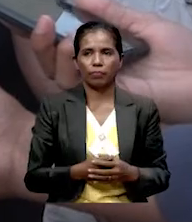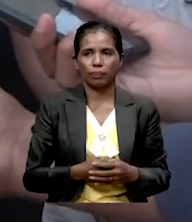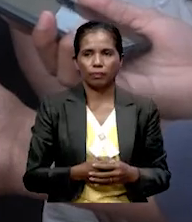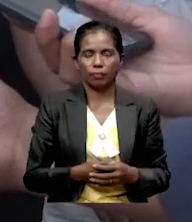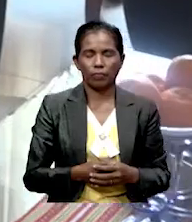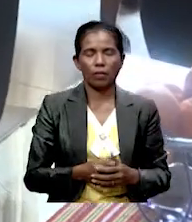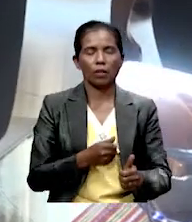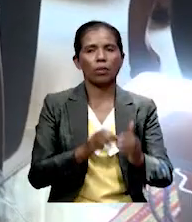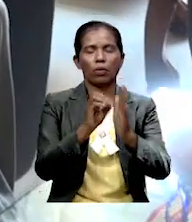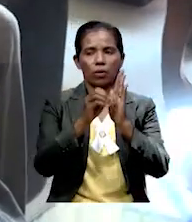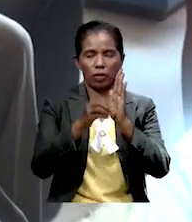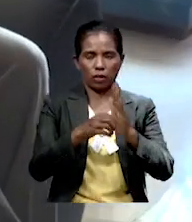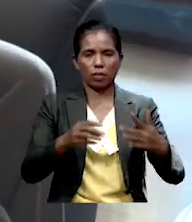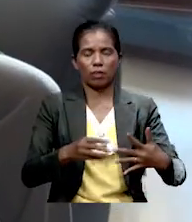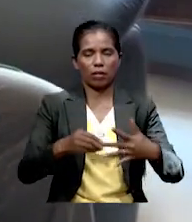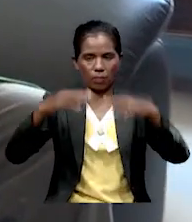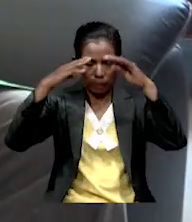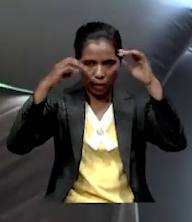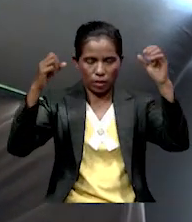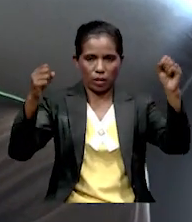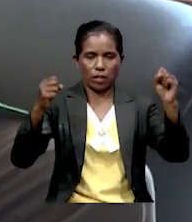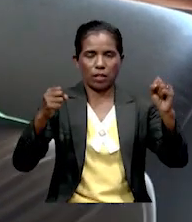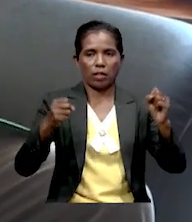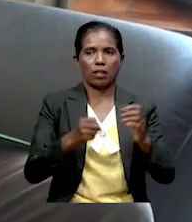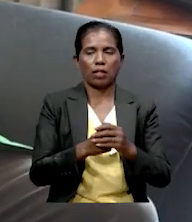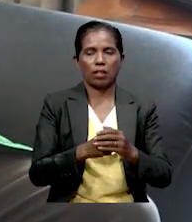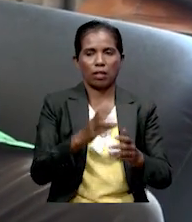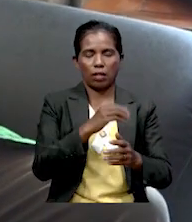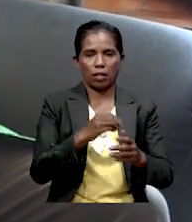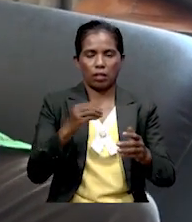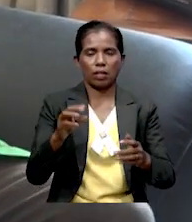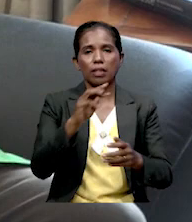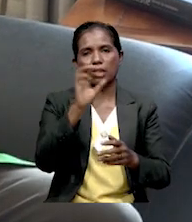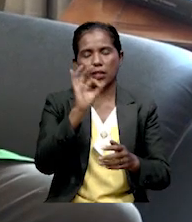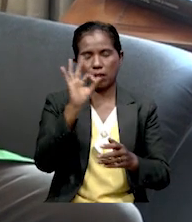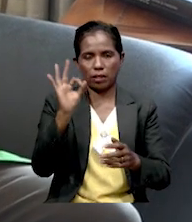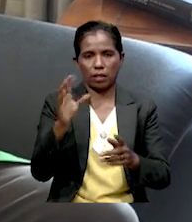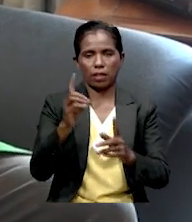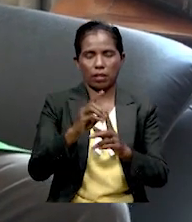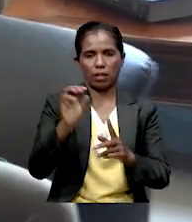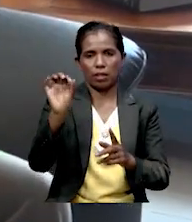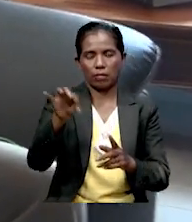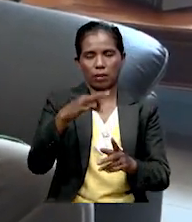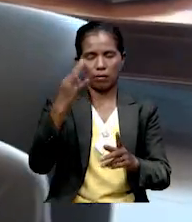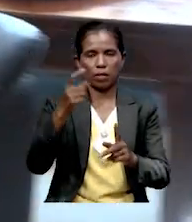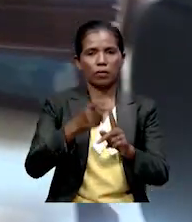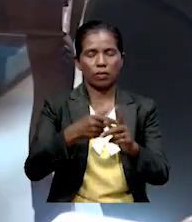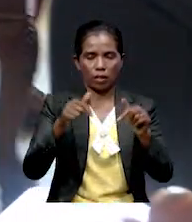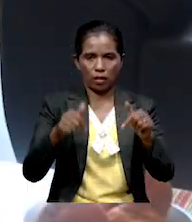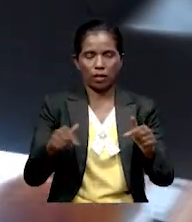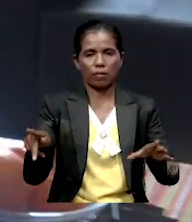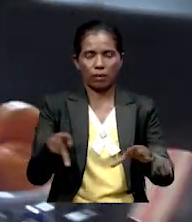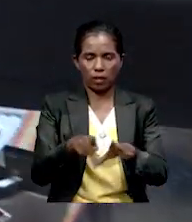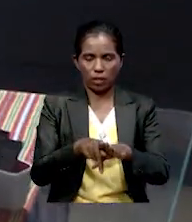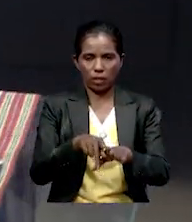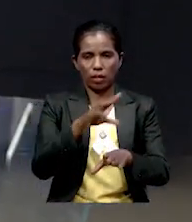Tuir horário enviado especial Presidente da República se desloca para Roma e a sexta-feira lorong sanulo resencia fulané onde participa